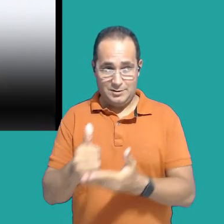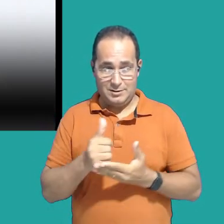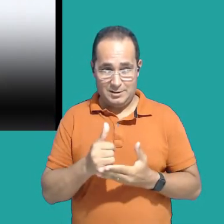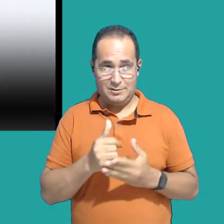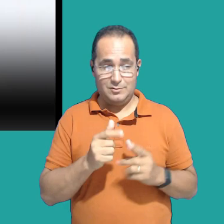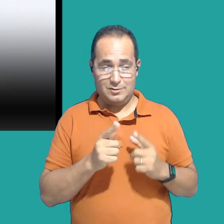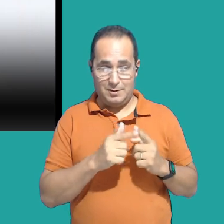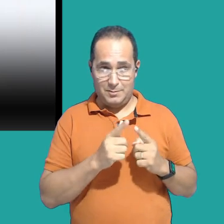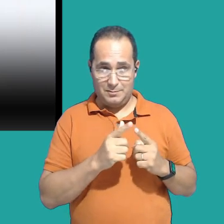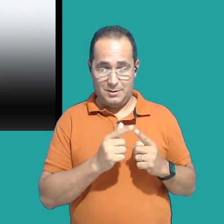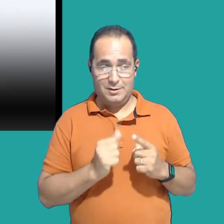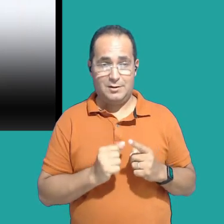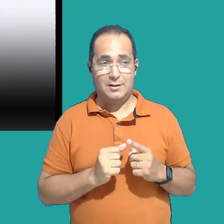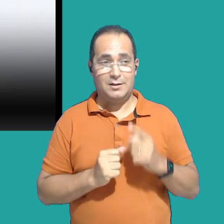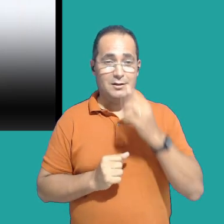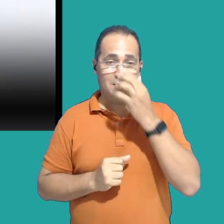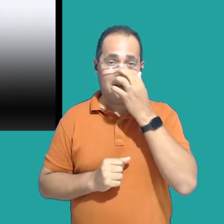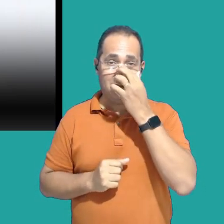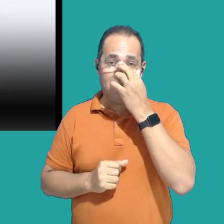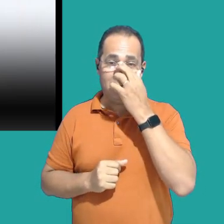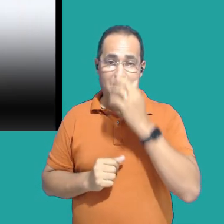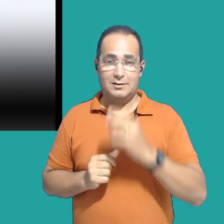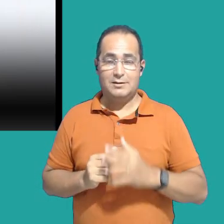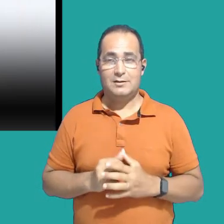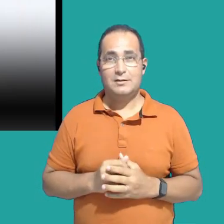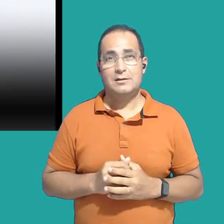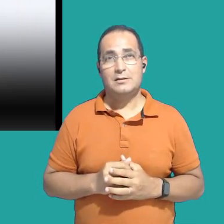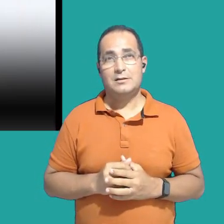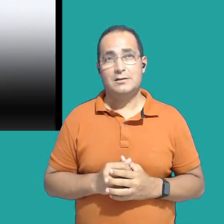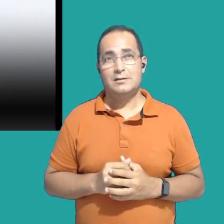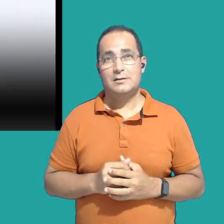auxiliar de sala. A Isso, beleza. primeira eu vou em contraste